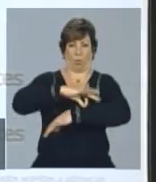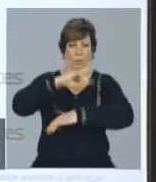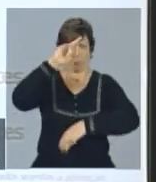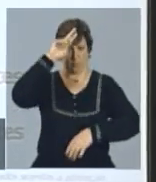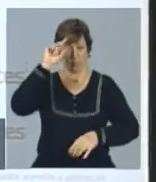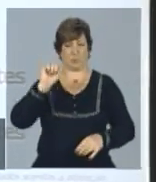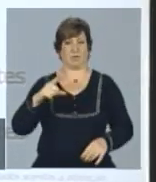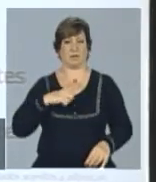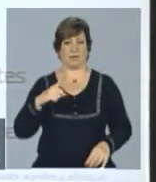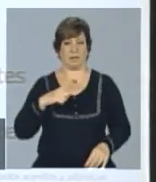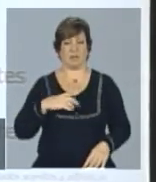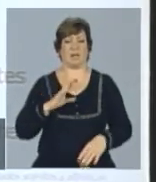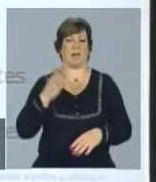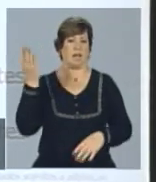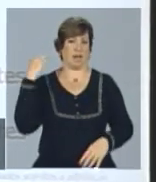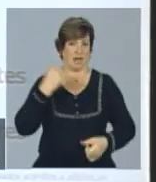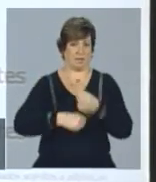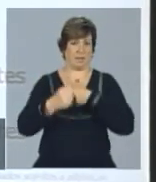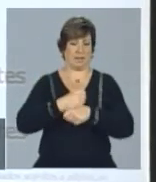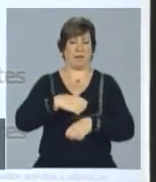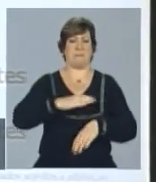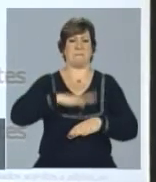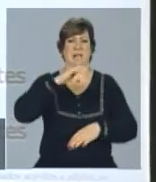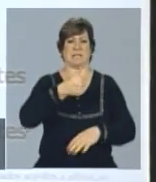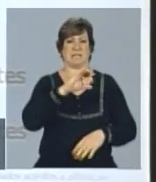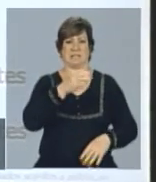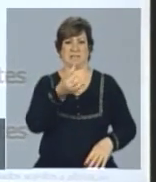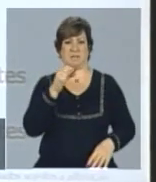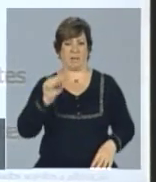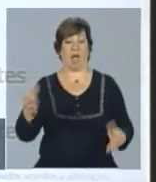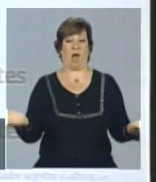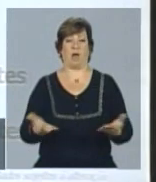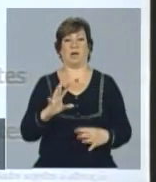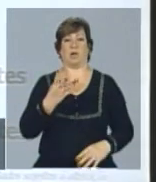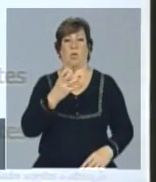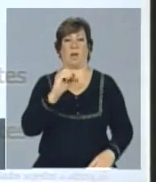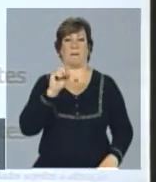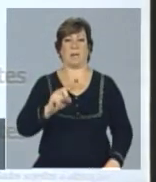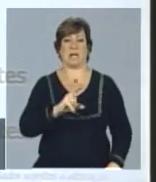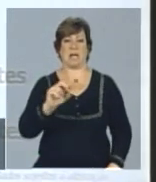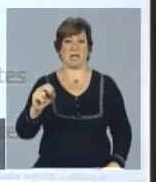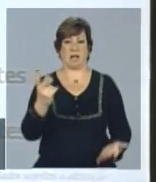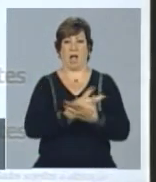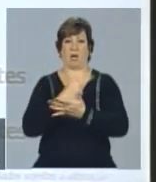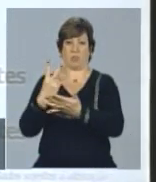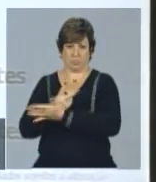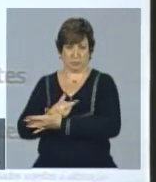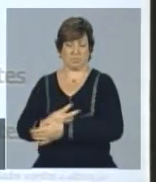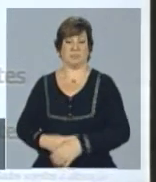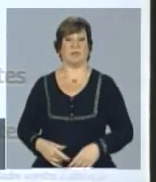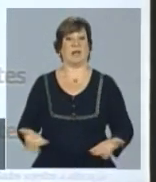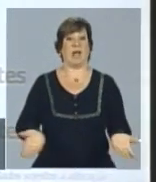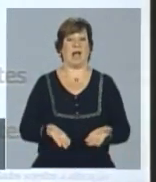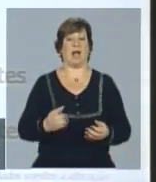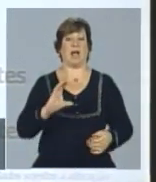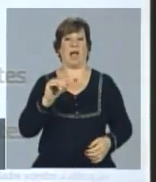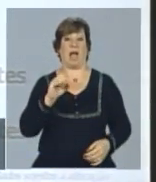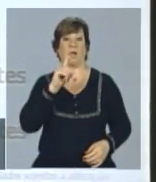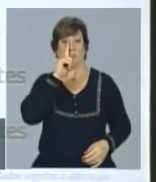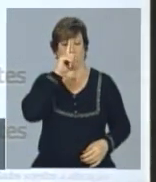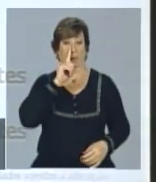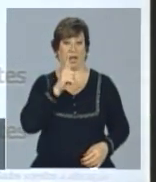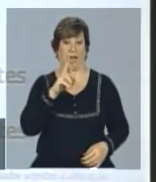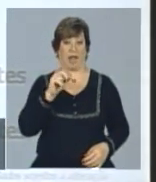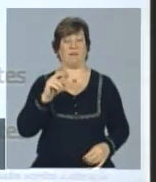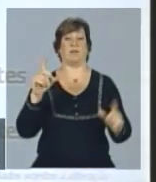passado nós tivemos mais de 106 mil, agora tivemos em torno de 40.500 casos. Os casos graves, a redução